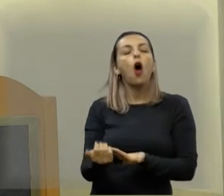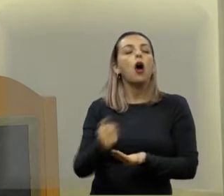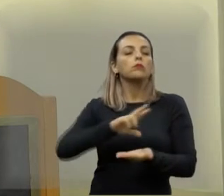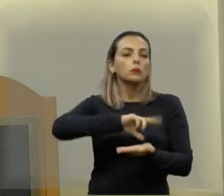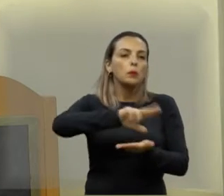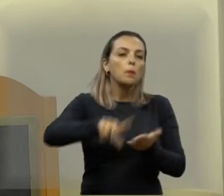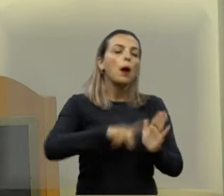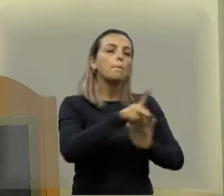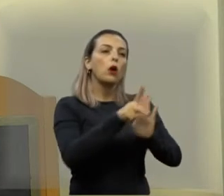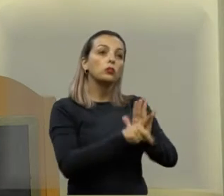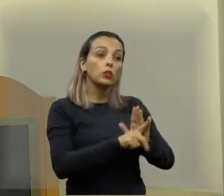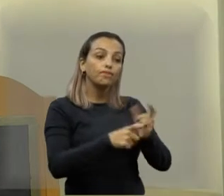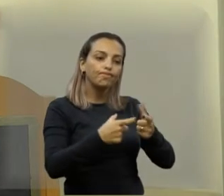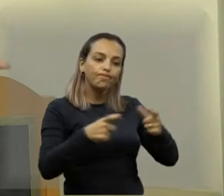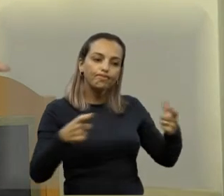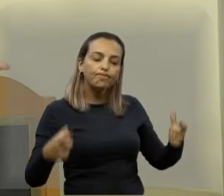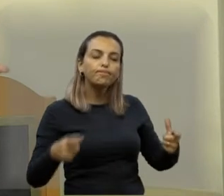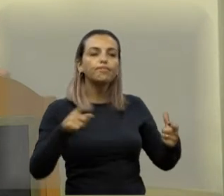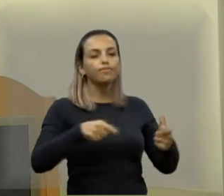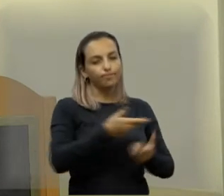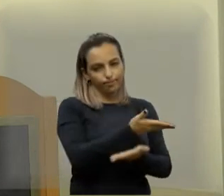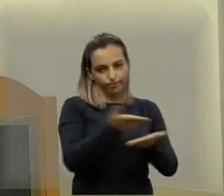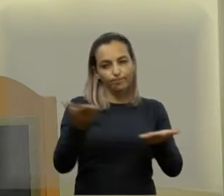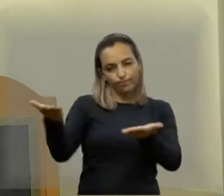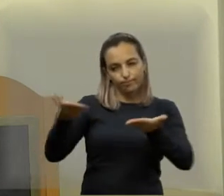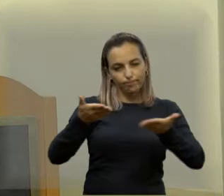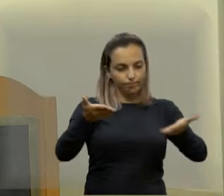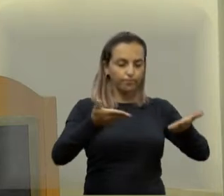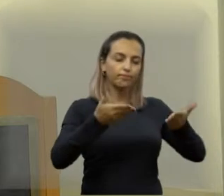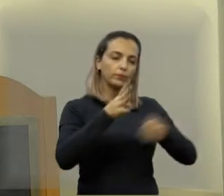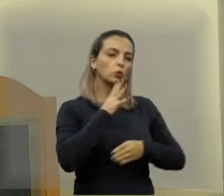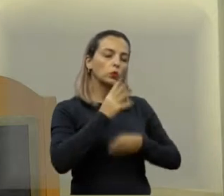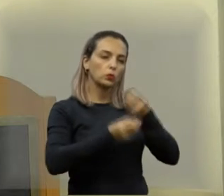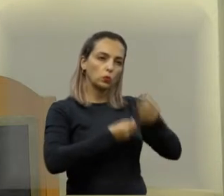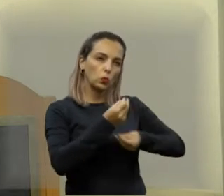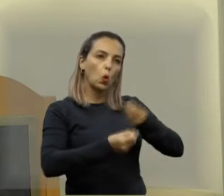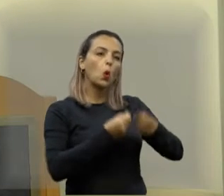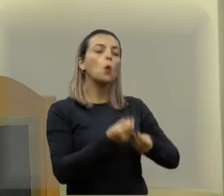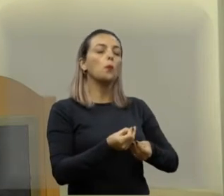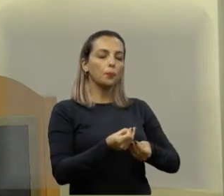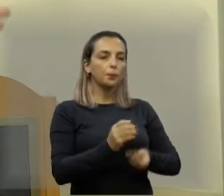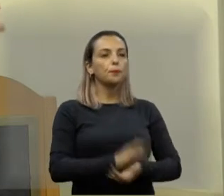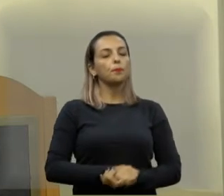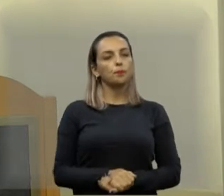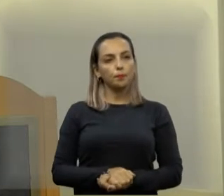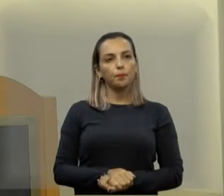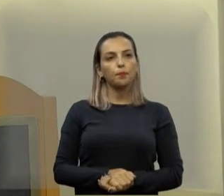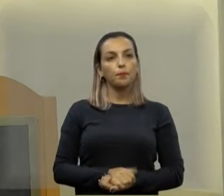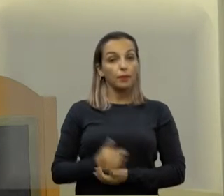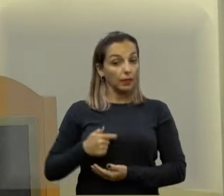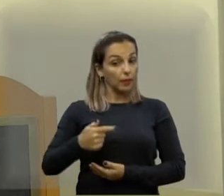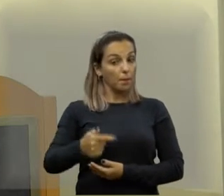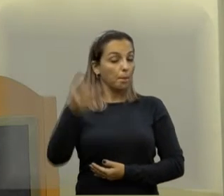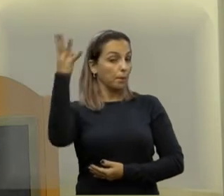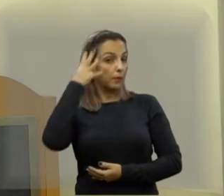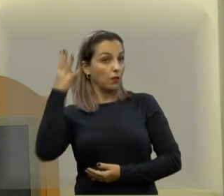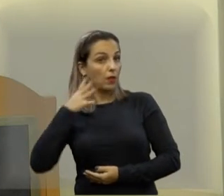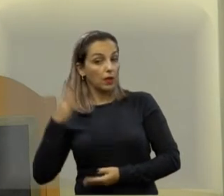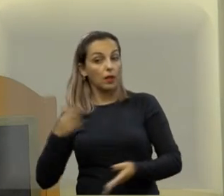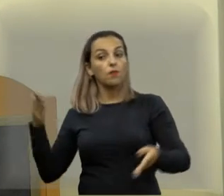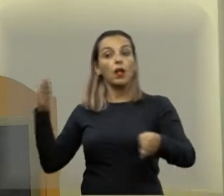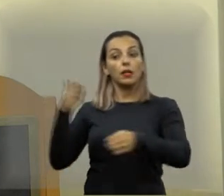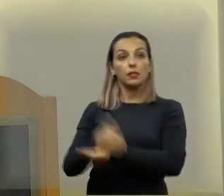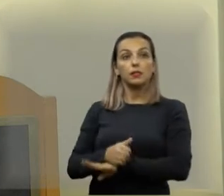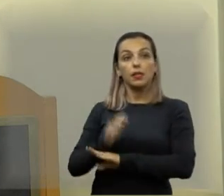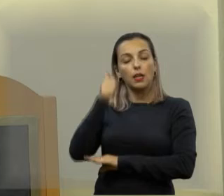então que eu já estou está bem grande Eu convido todos vocês vocês conhecerem é essa semana ative pouco lá no